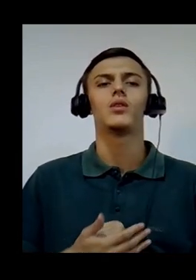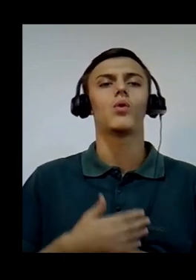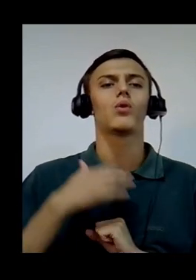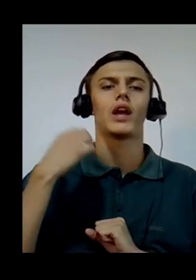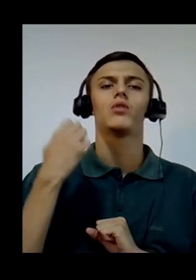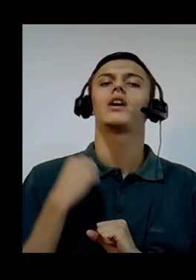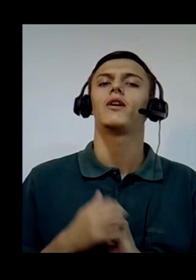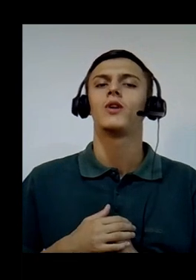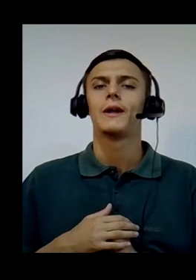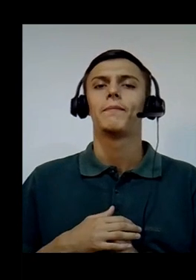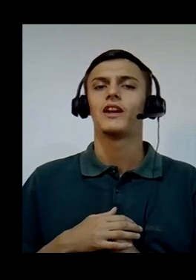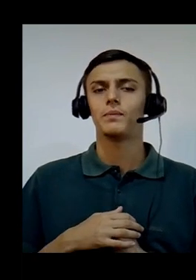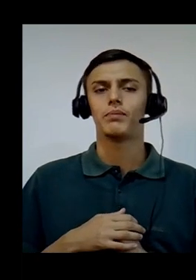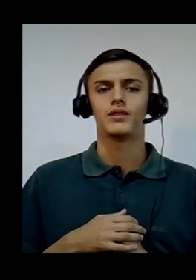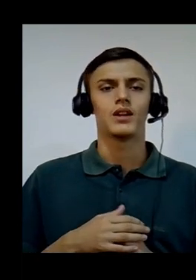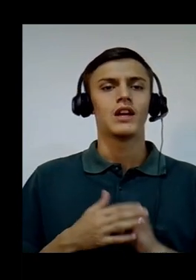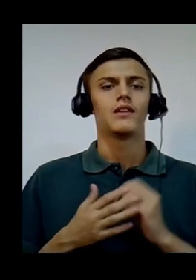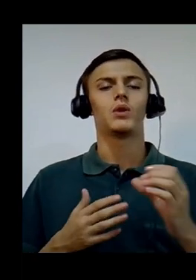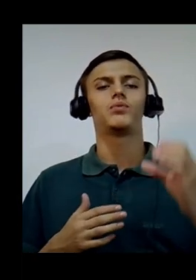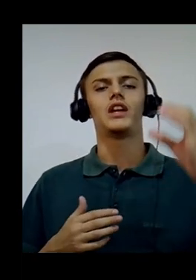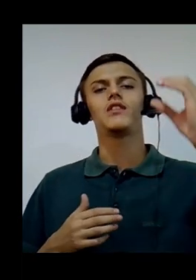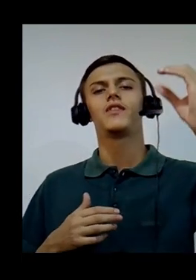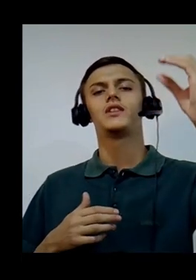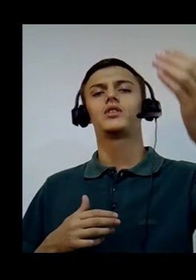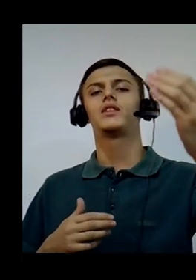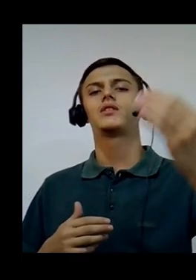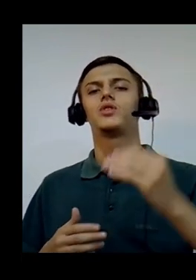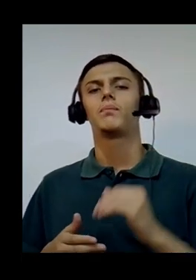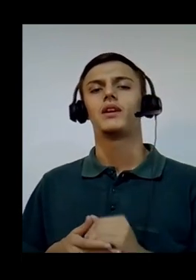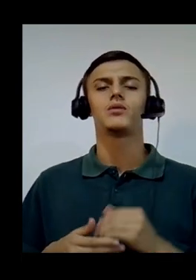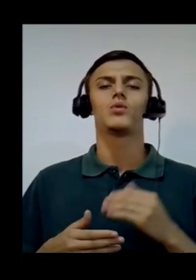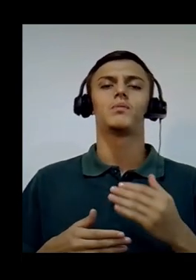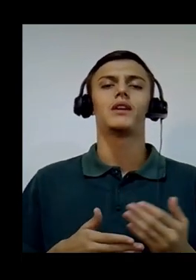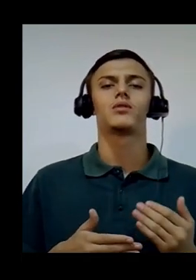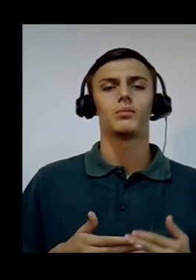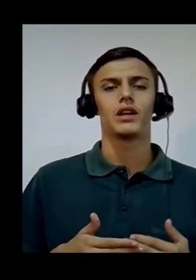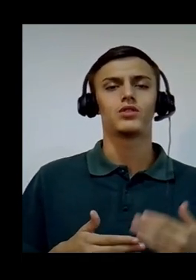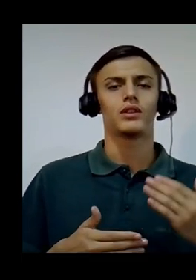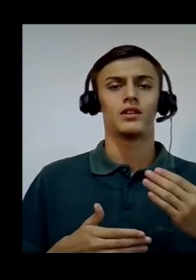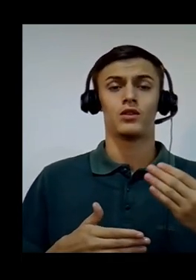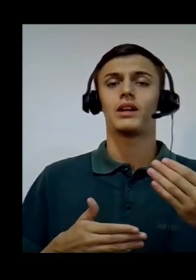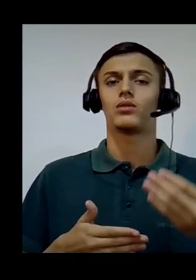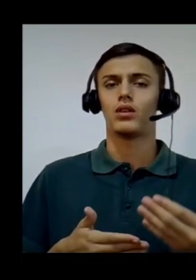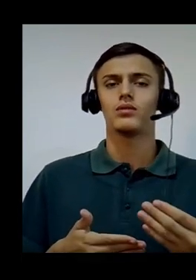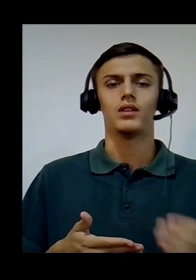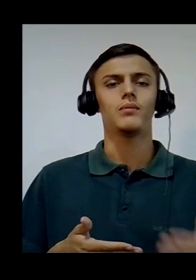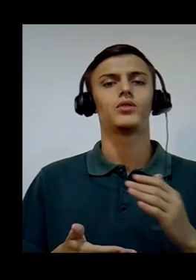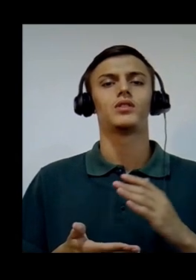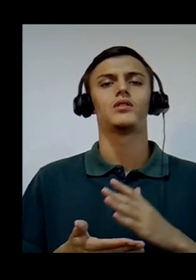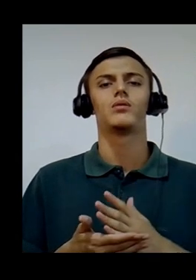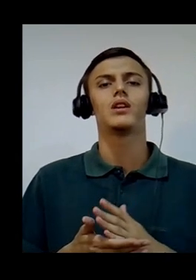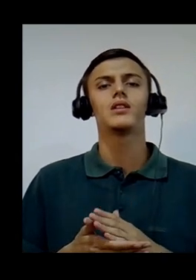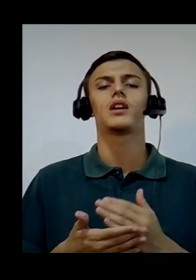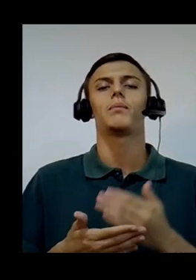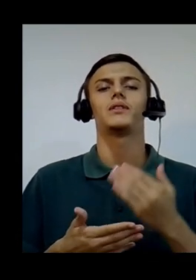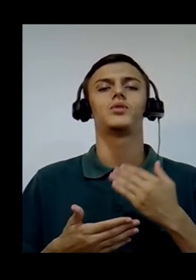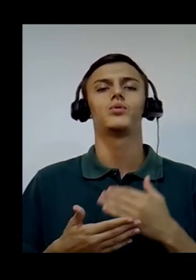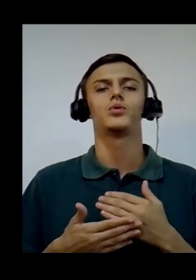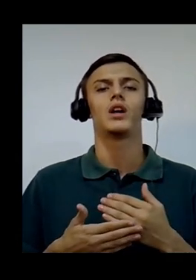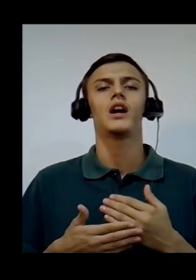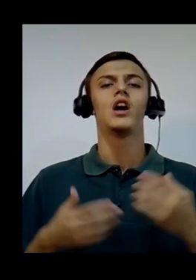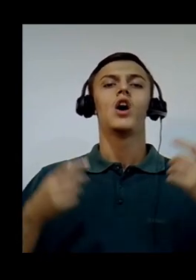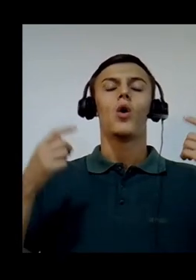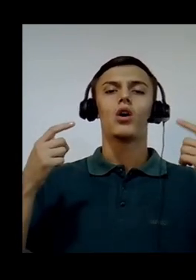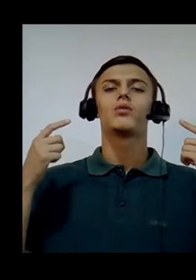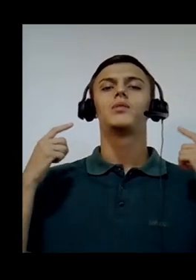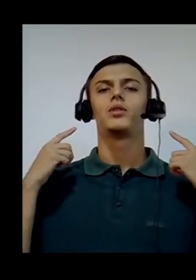valendo para você em qualquer local, né, de empresa. Então, tem que fazer a utilização de EPIs, os básicos e obrigatórios, né? Botina de segurança, capacete